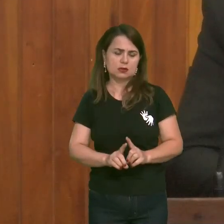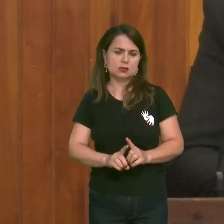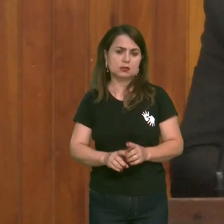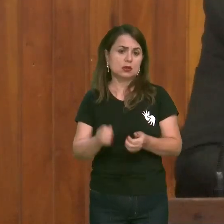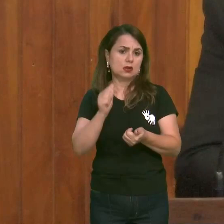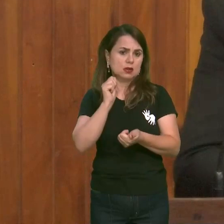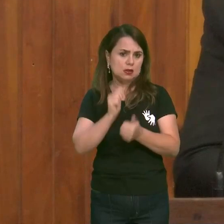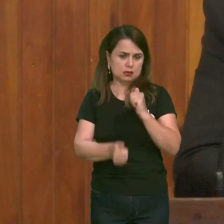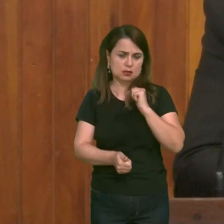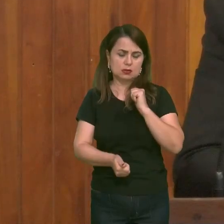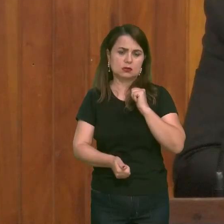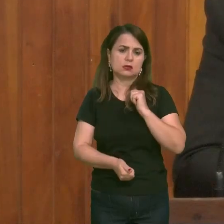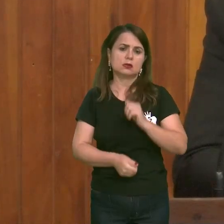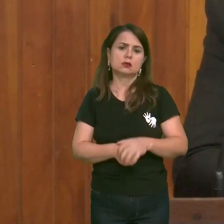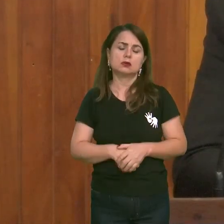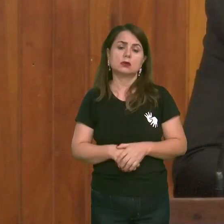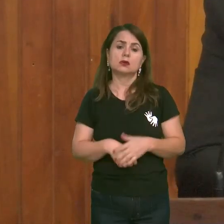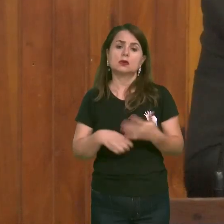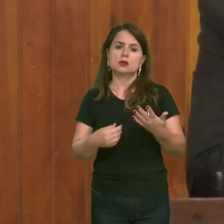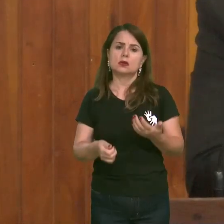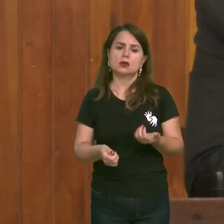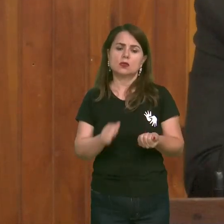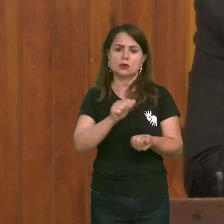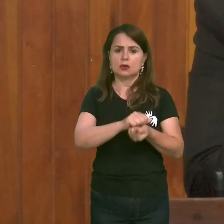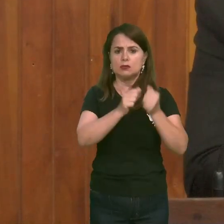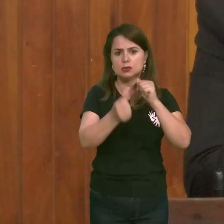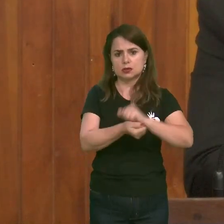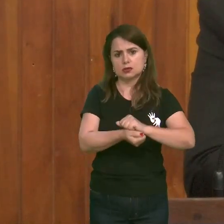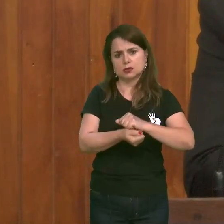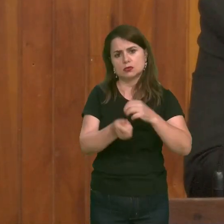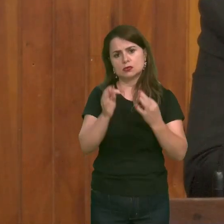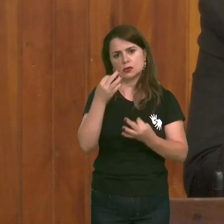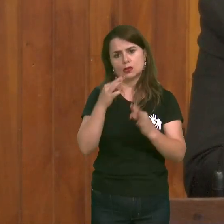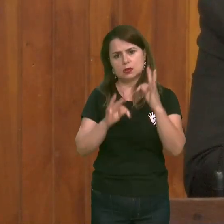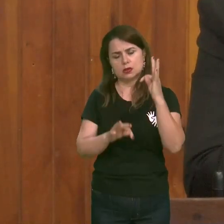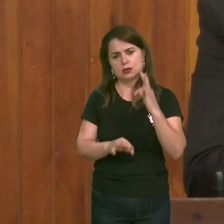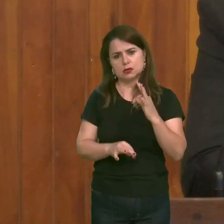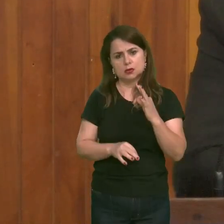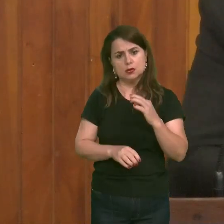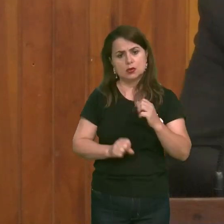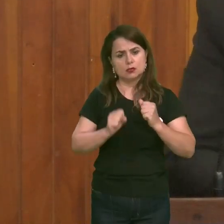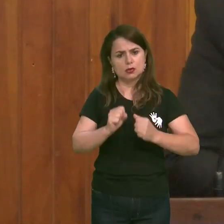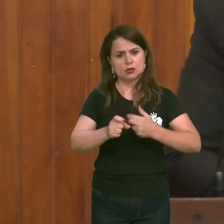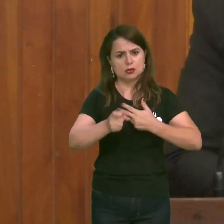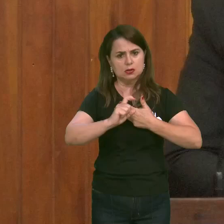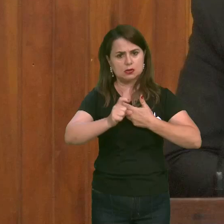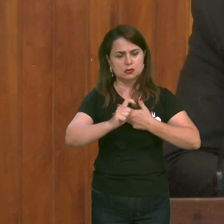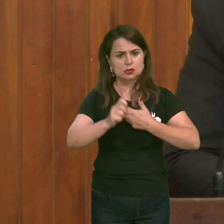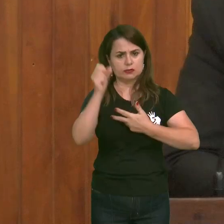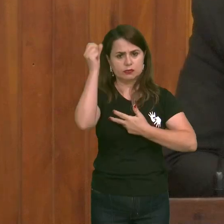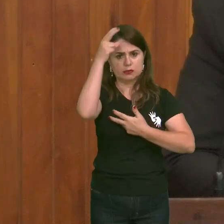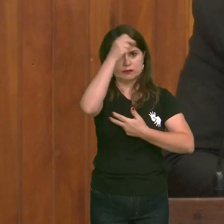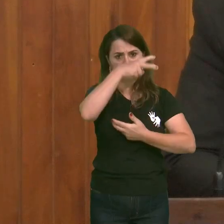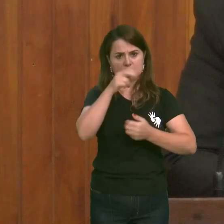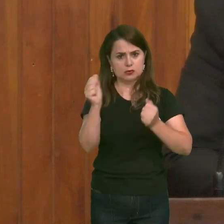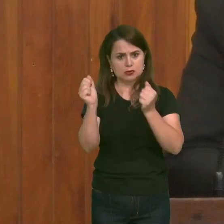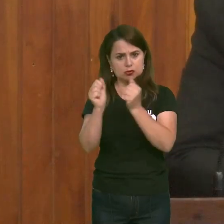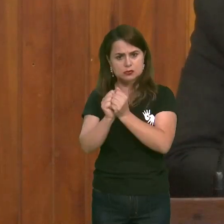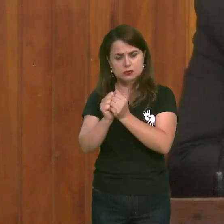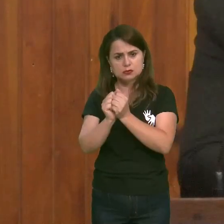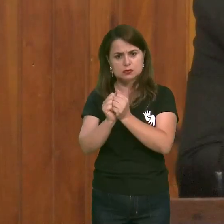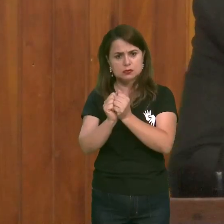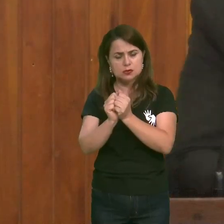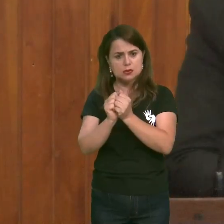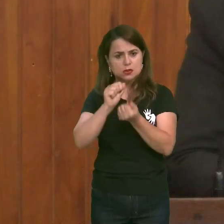é um ajustamento técnico da equipe do Poder Executivo da prefeitura com os vereadores aqui